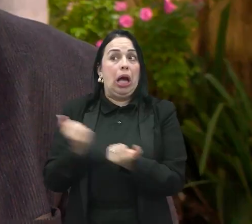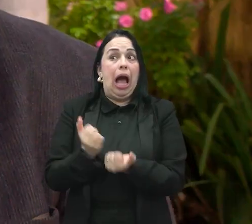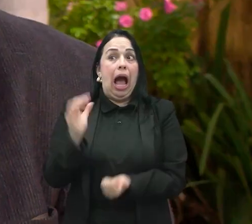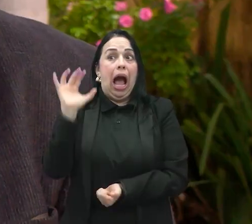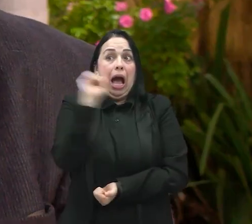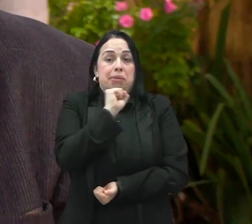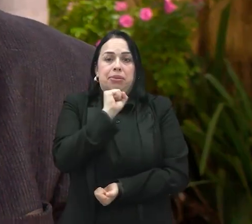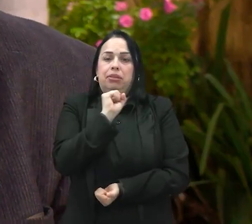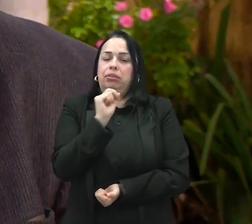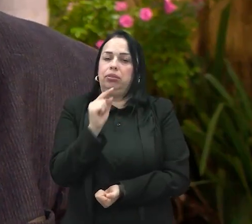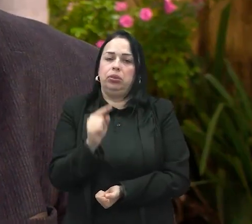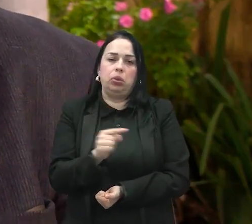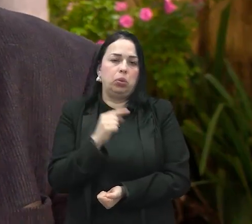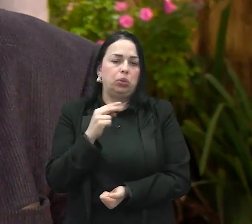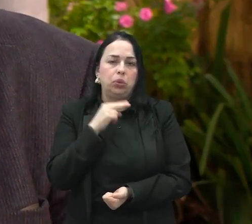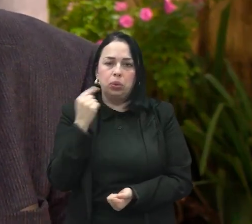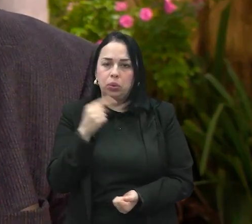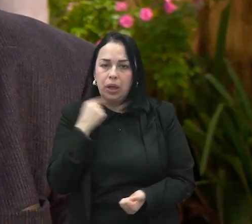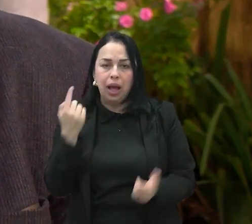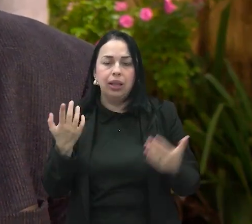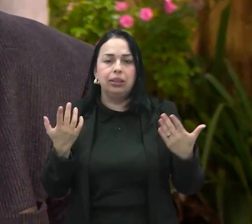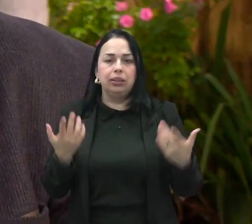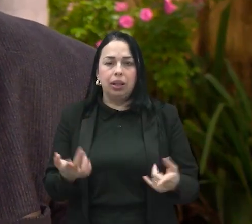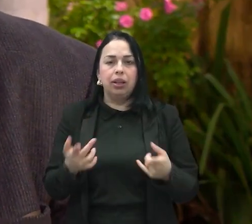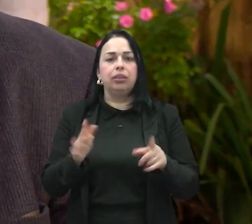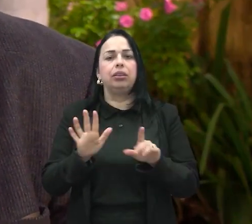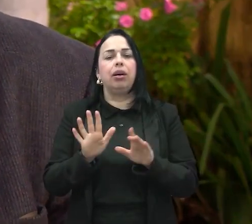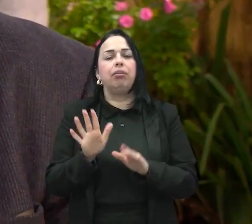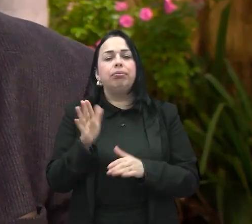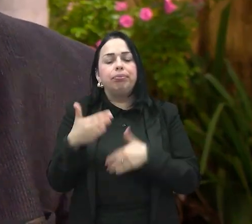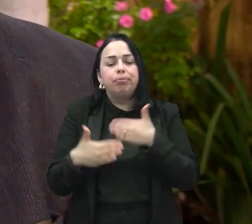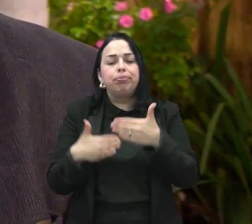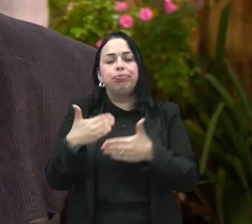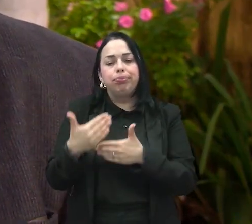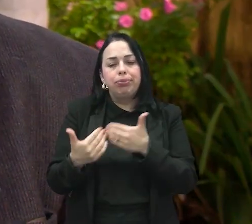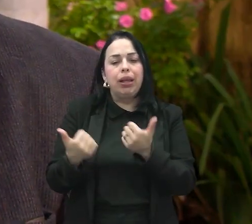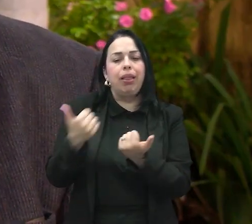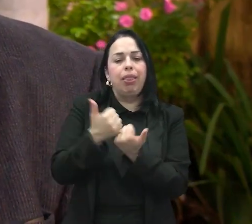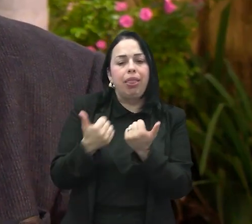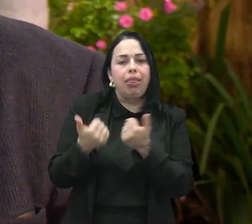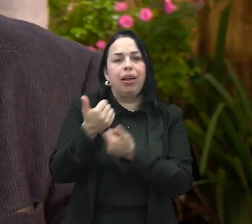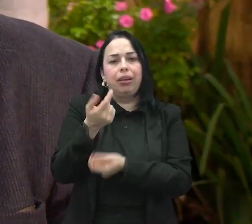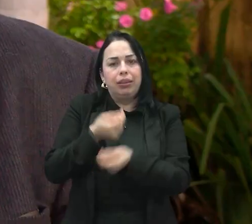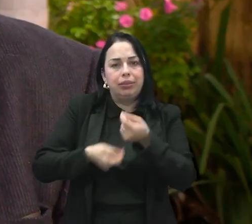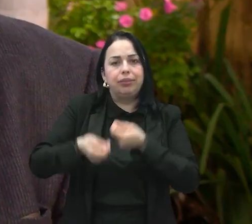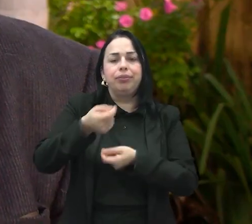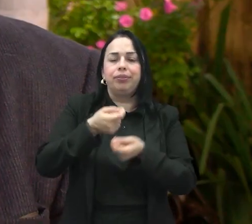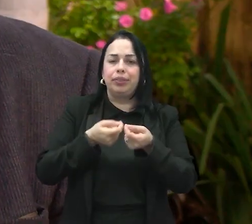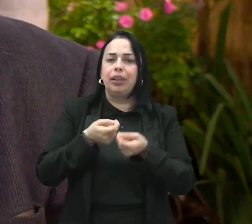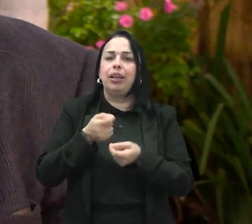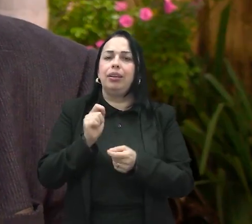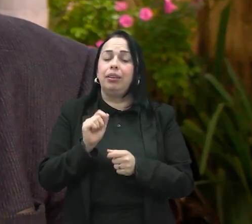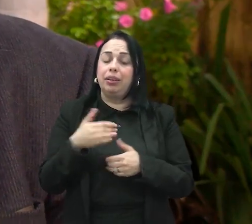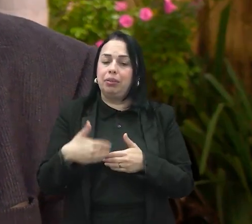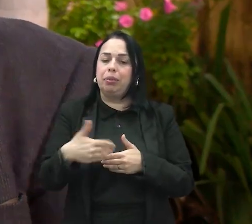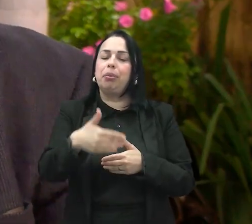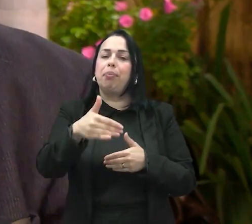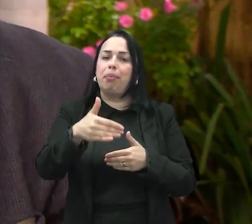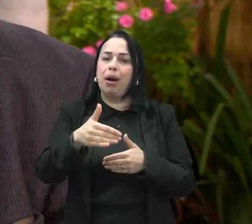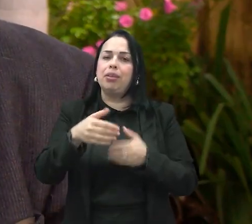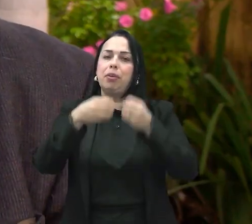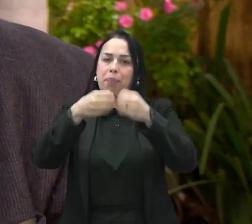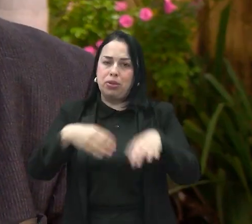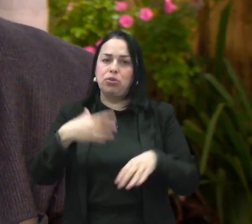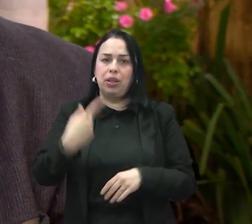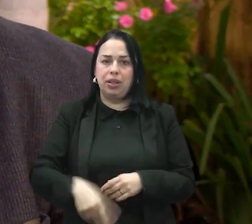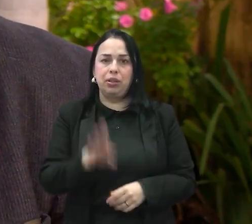substituição rápida, demanda tempo e, com isso, até que ocorra essa readequação econômica em âmbito global, ainda pode ter